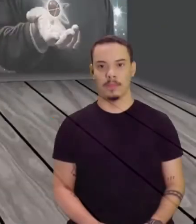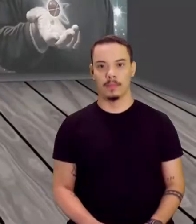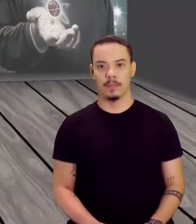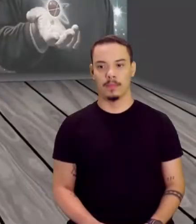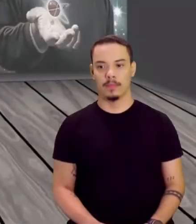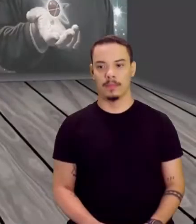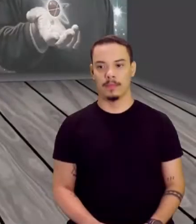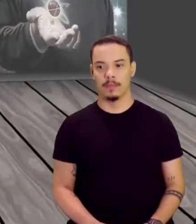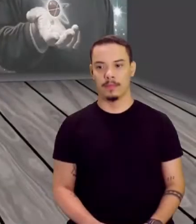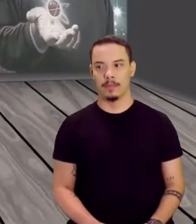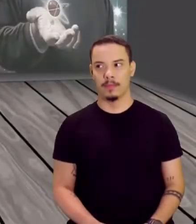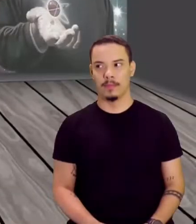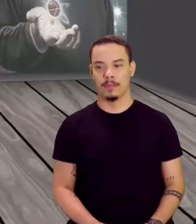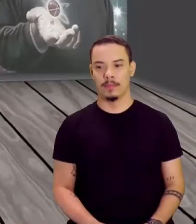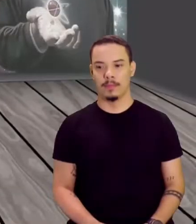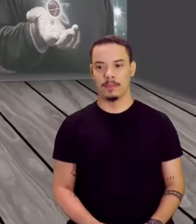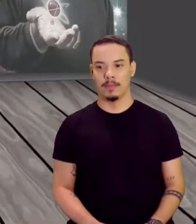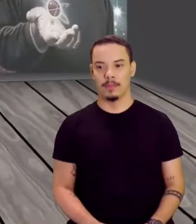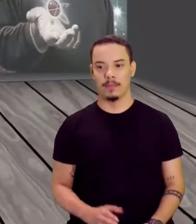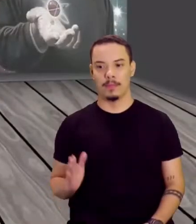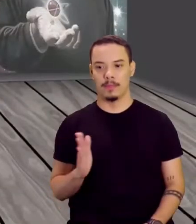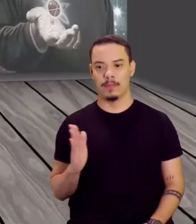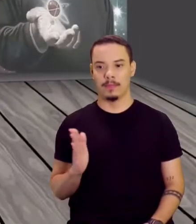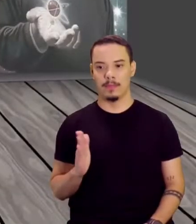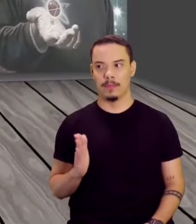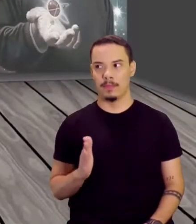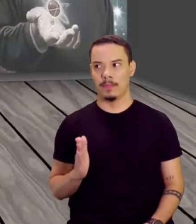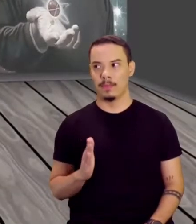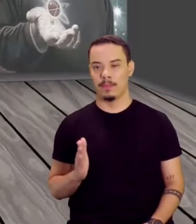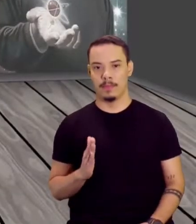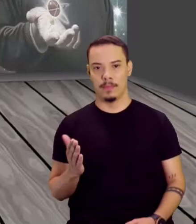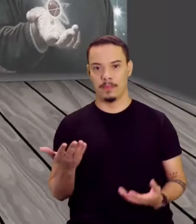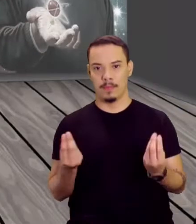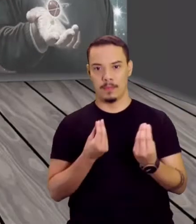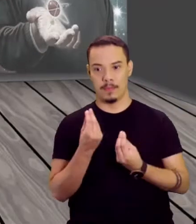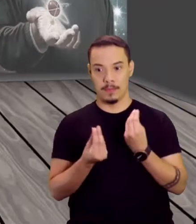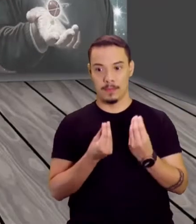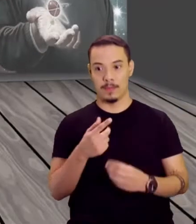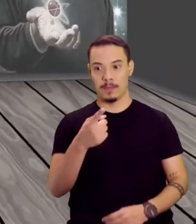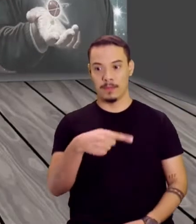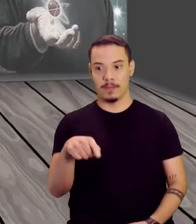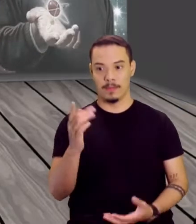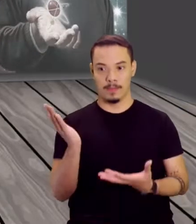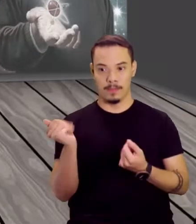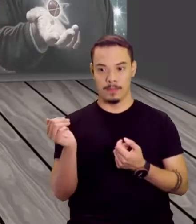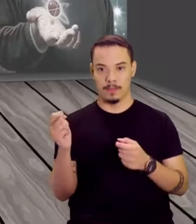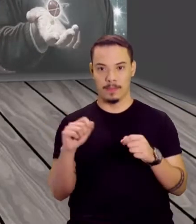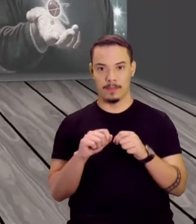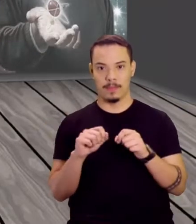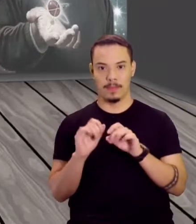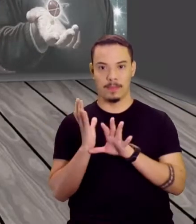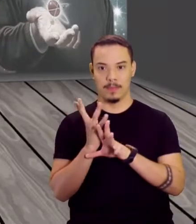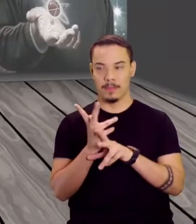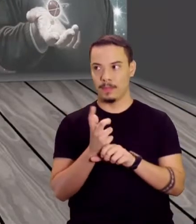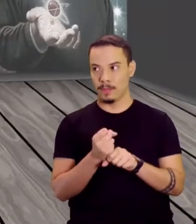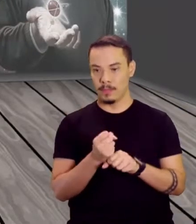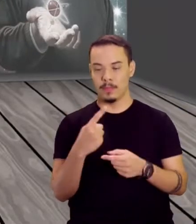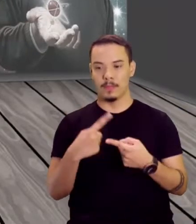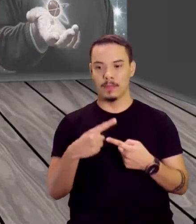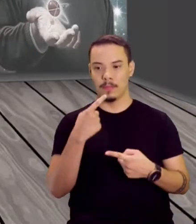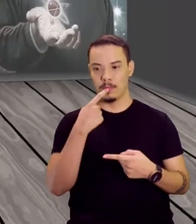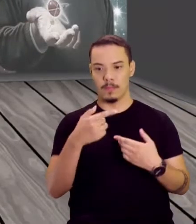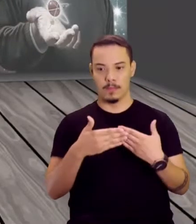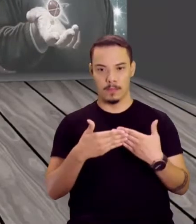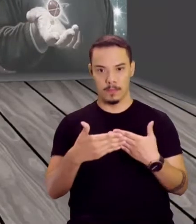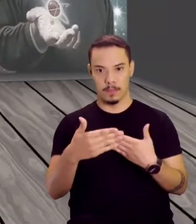E aí, pessoal, jovens. Jovens. Então, nós vamos fazer o nosso resumo, porque daqui a pouco vocês